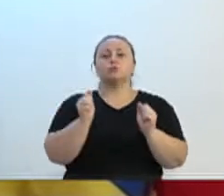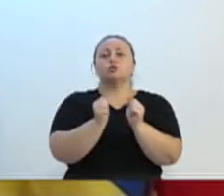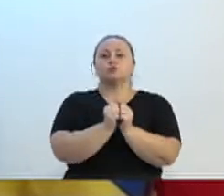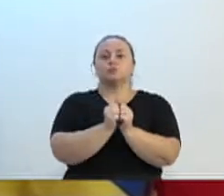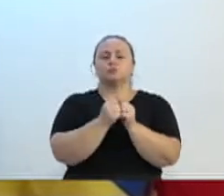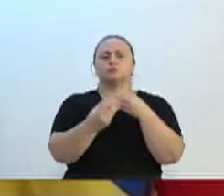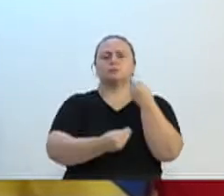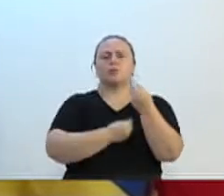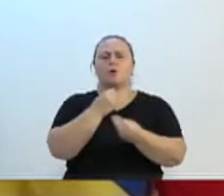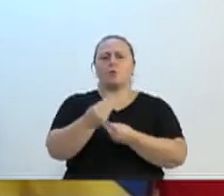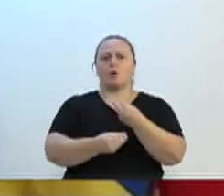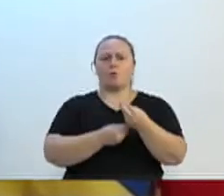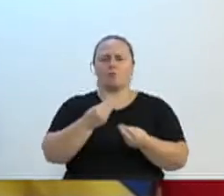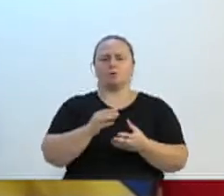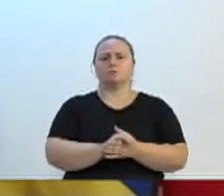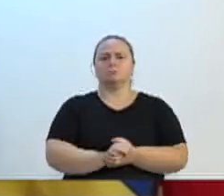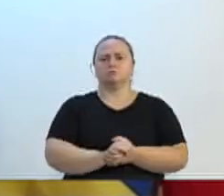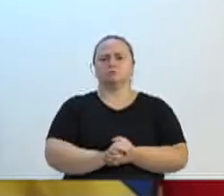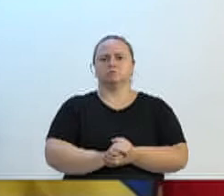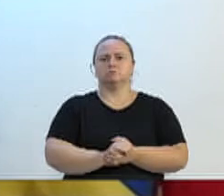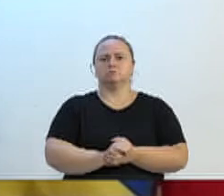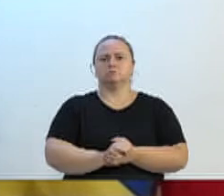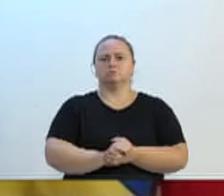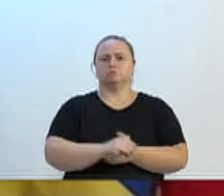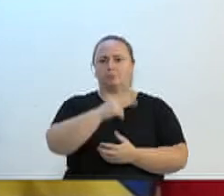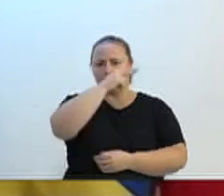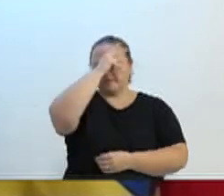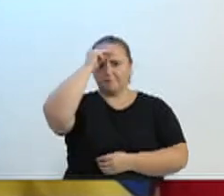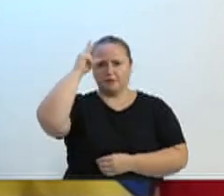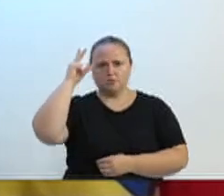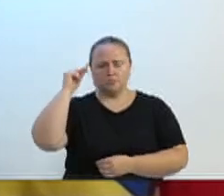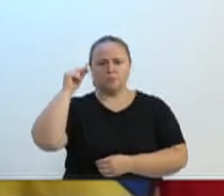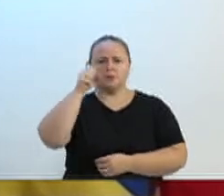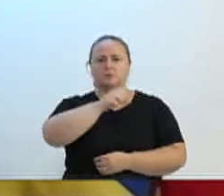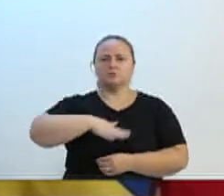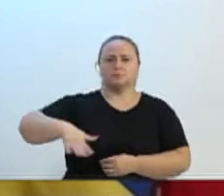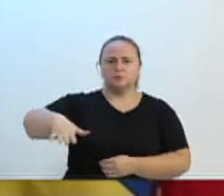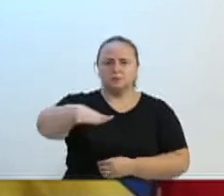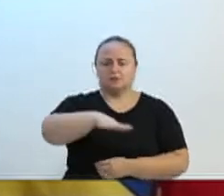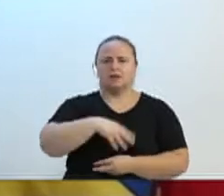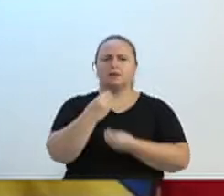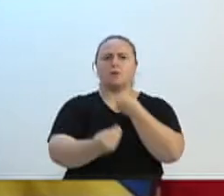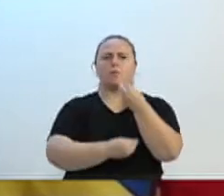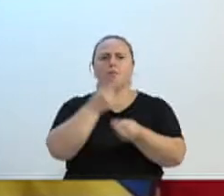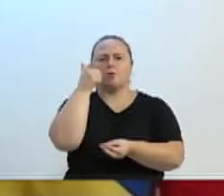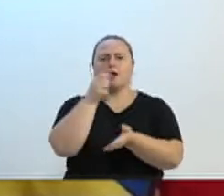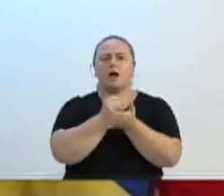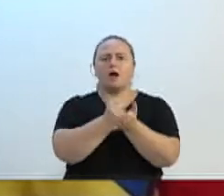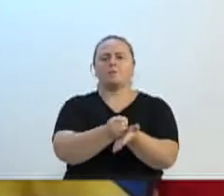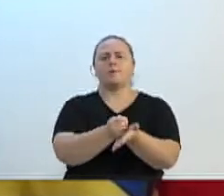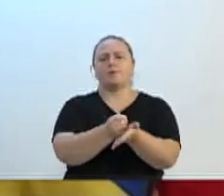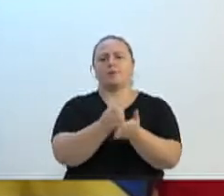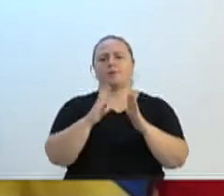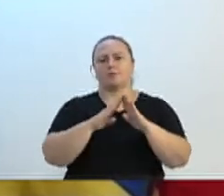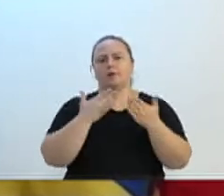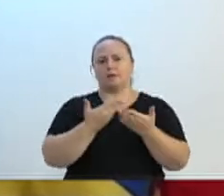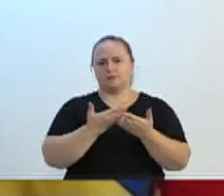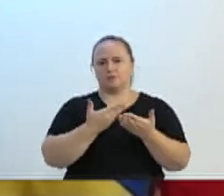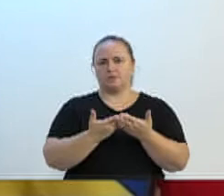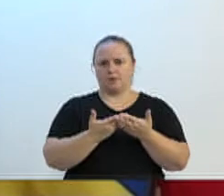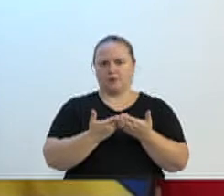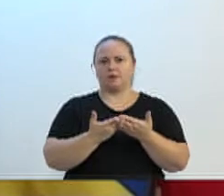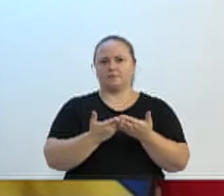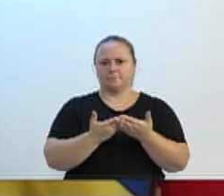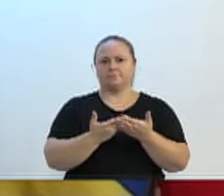a sociedade podem fazer para que as escolas se mantenham vivas. Infelizmente, não